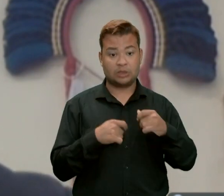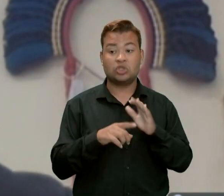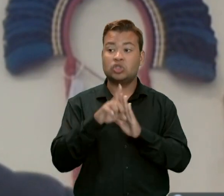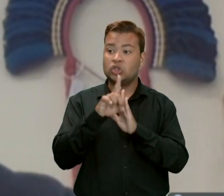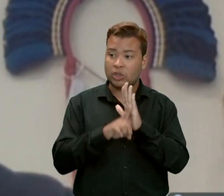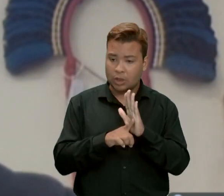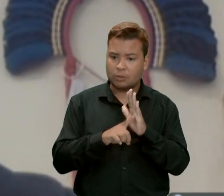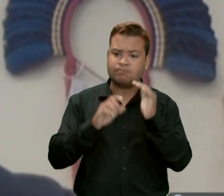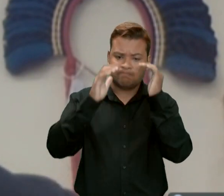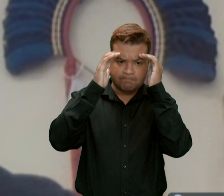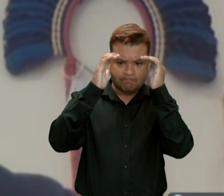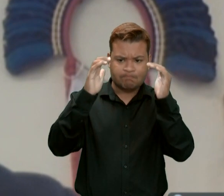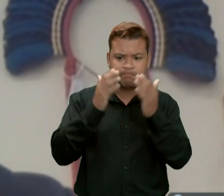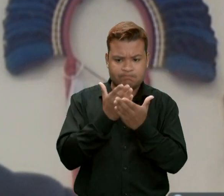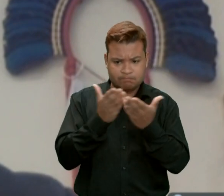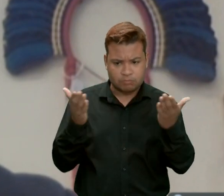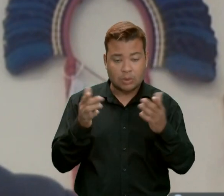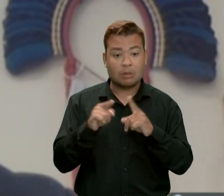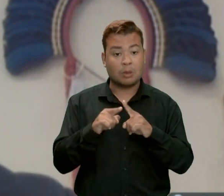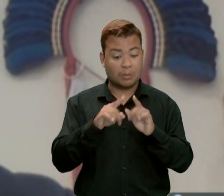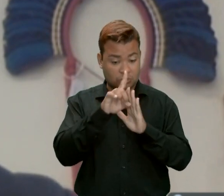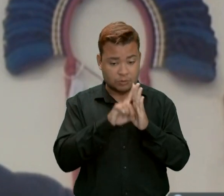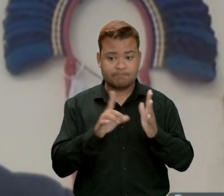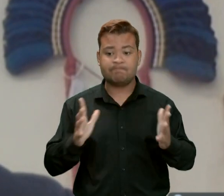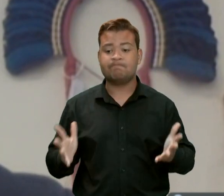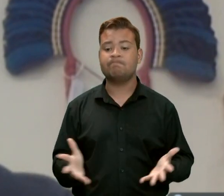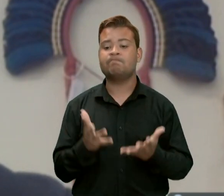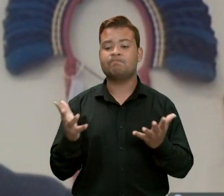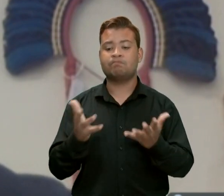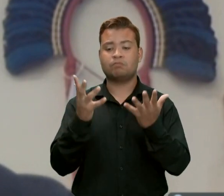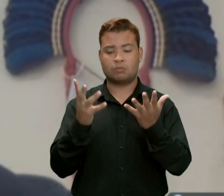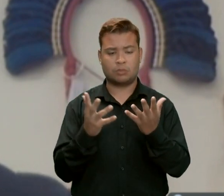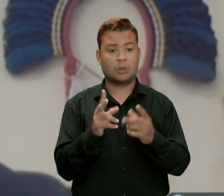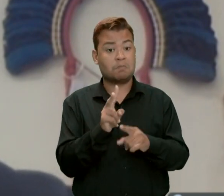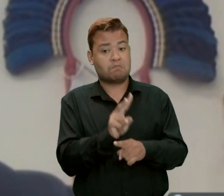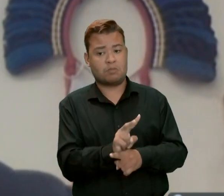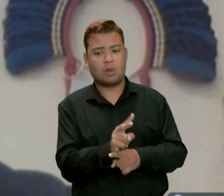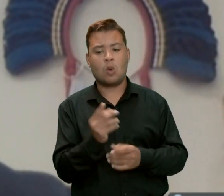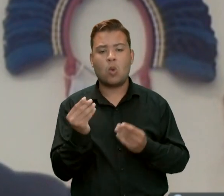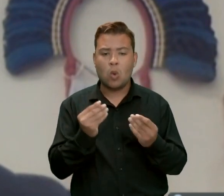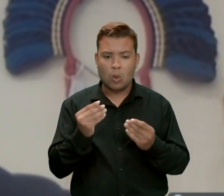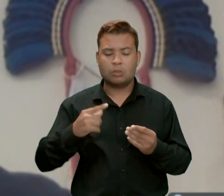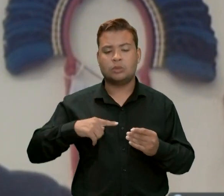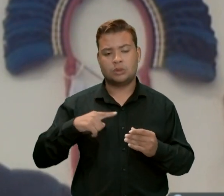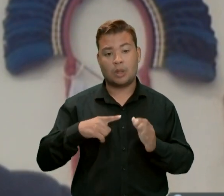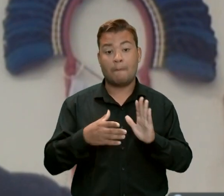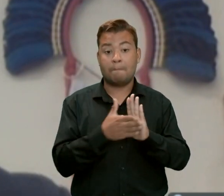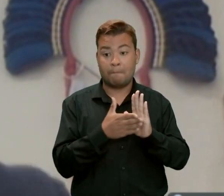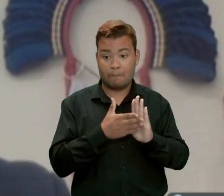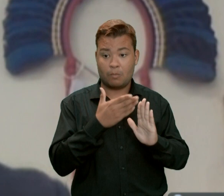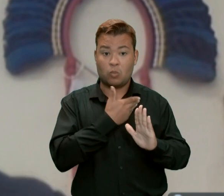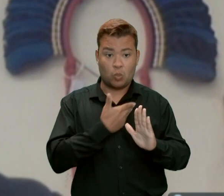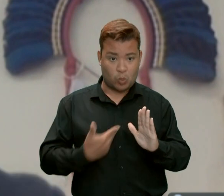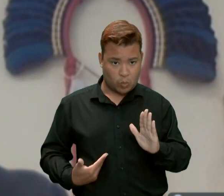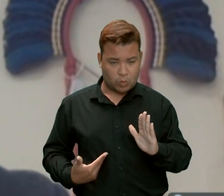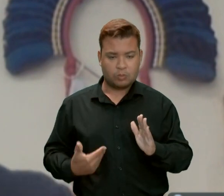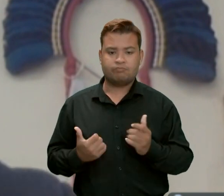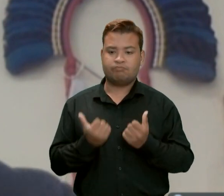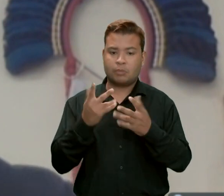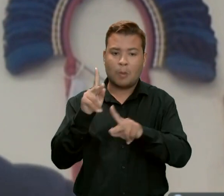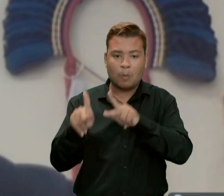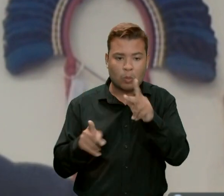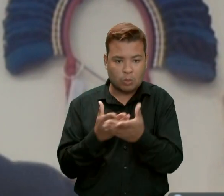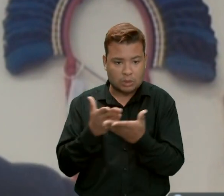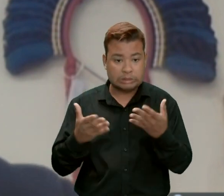dever de promovê-los e protegê-los por meio da implementação de políticas públicas adequadas na área de saúde,